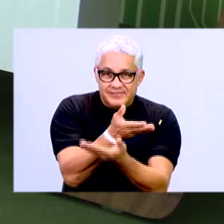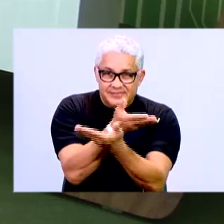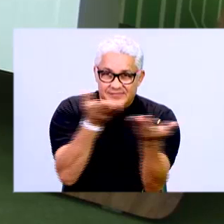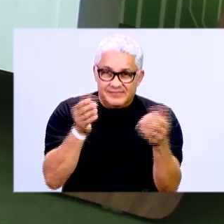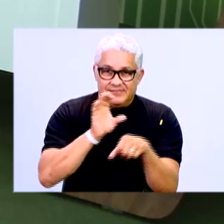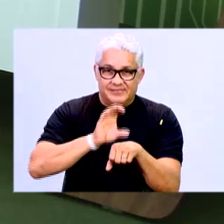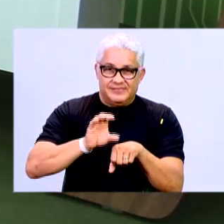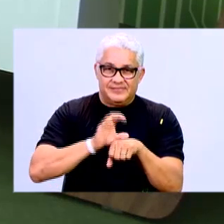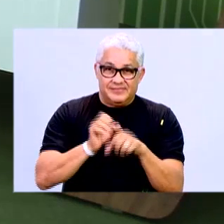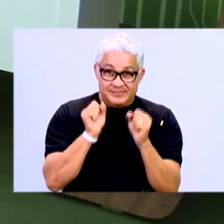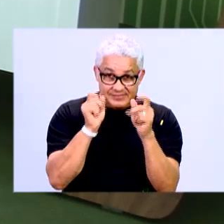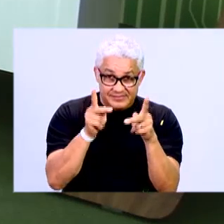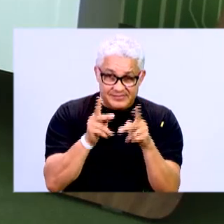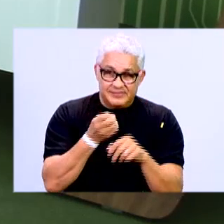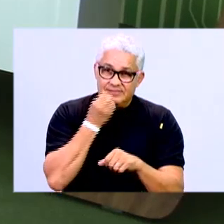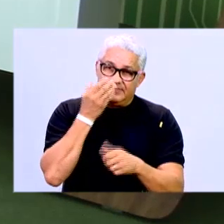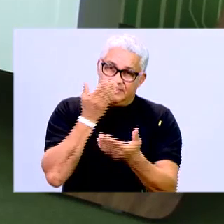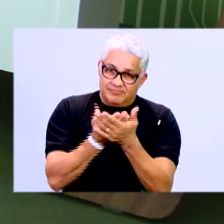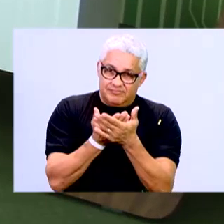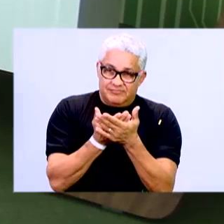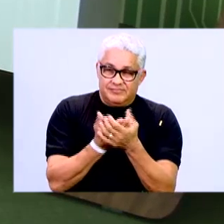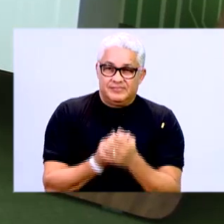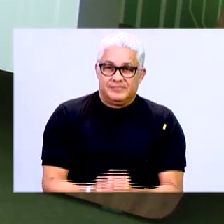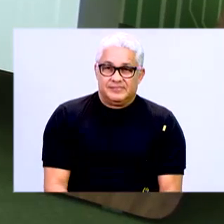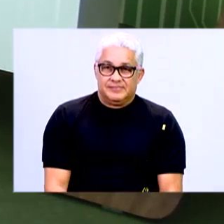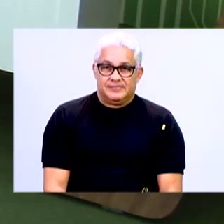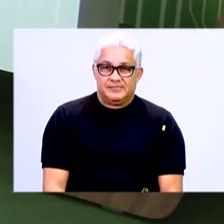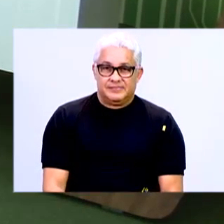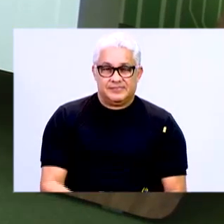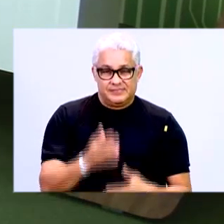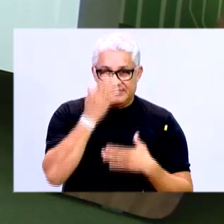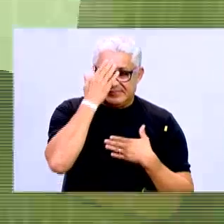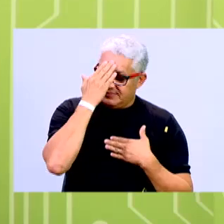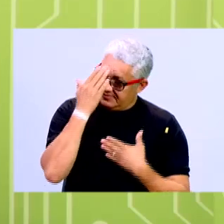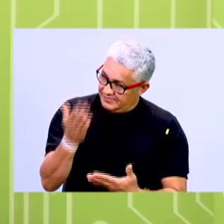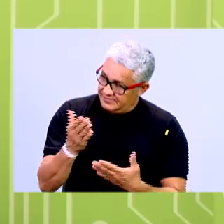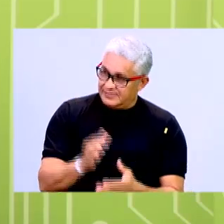nesse curso, ok? Uma boa aula. Muito obrigado, professor.